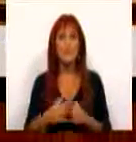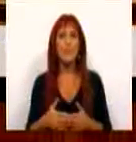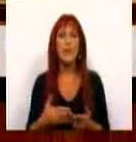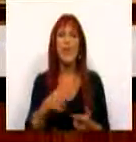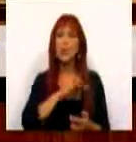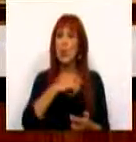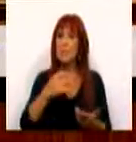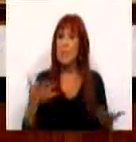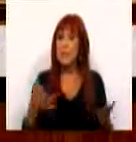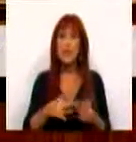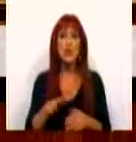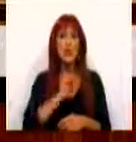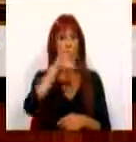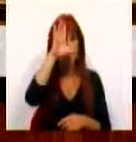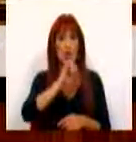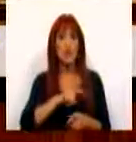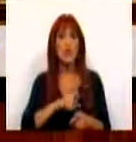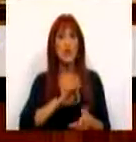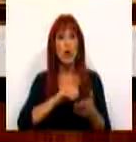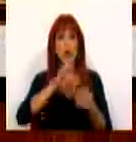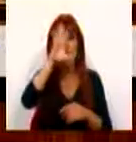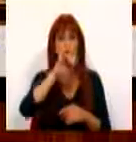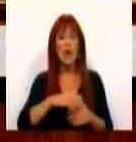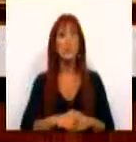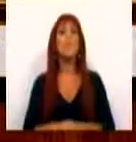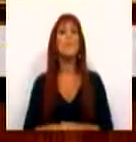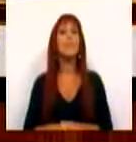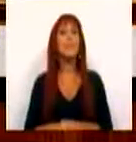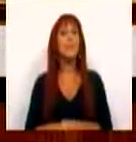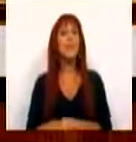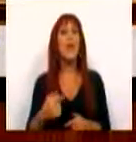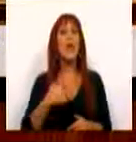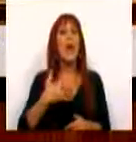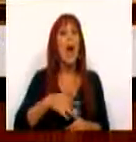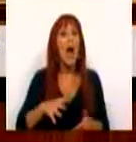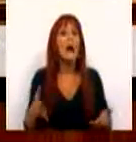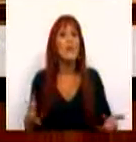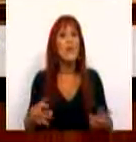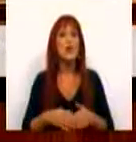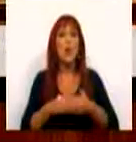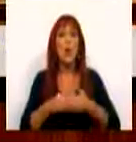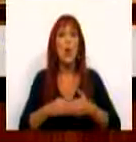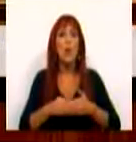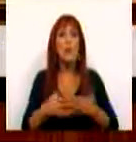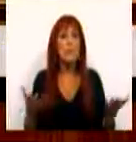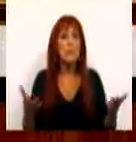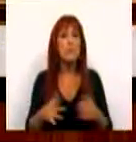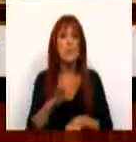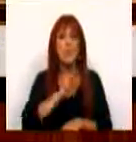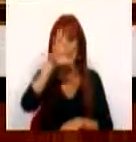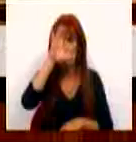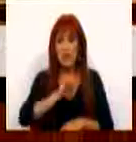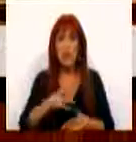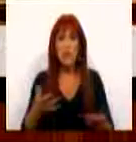Senhor Presidente, Senhor Ministro, Senhor Secretário de Estado, eu queria cumprimentar o Senhor